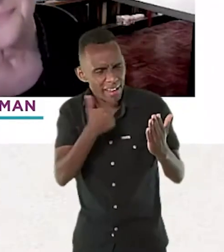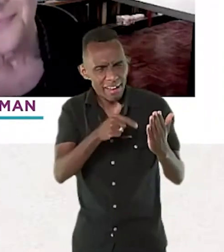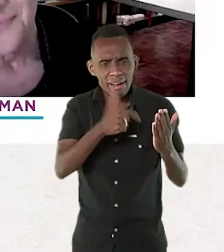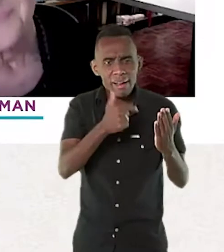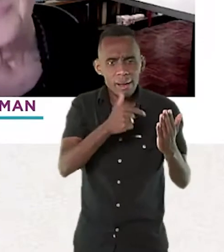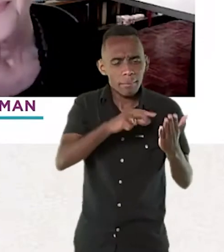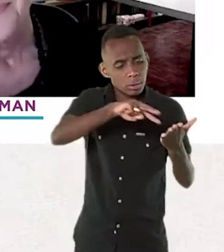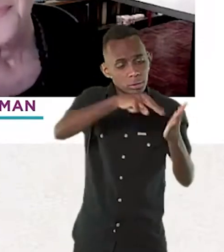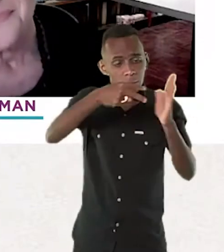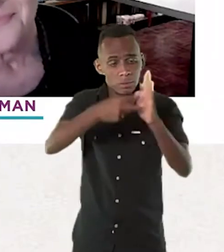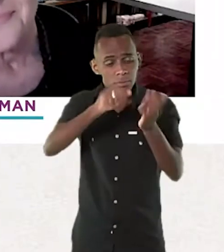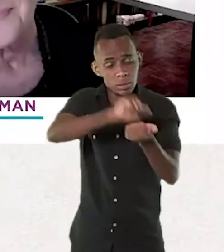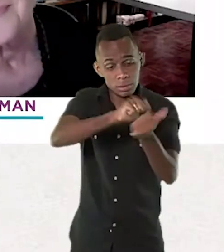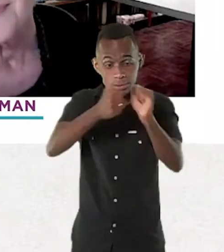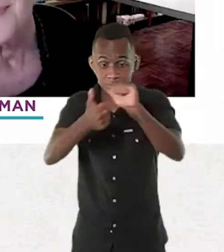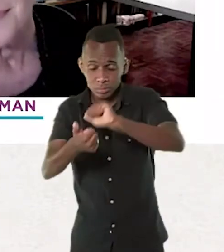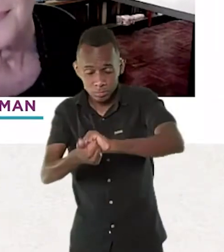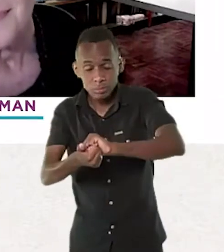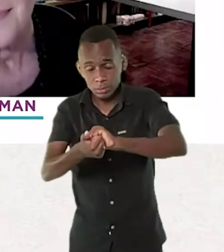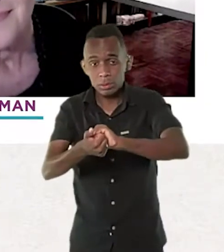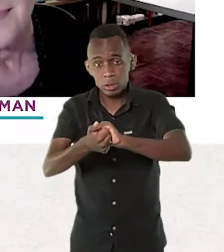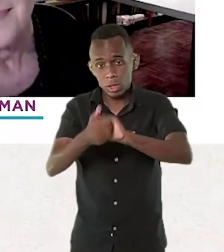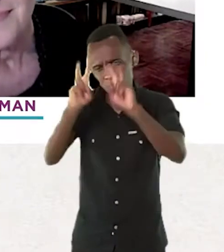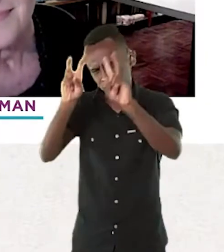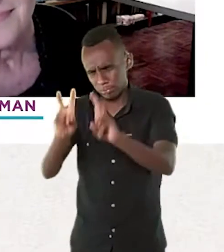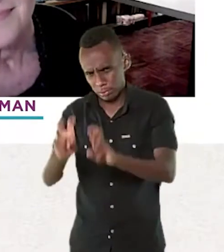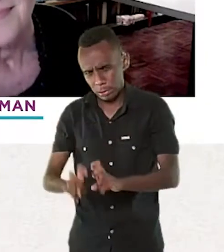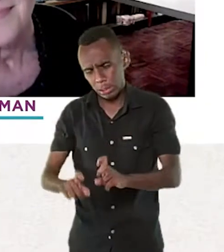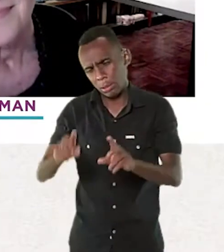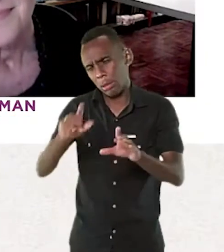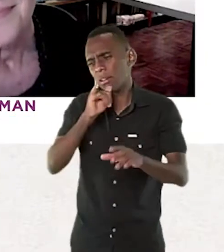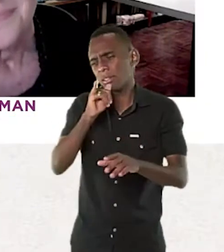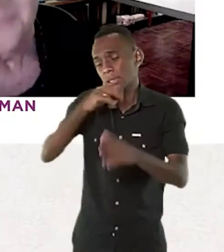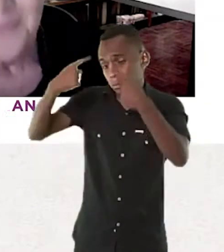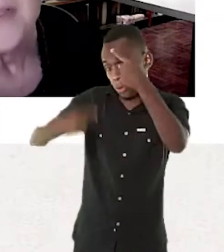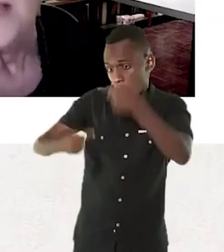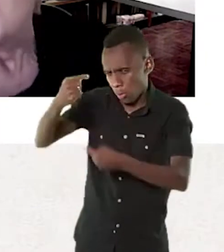assunto que está, digamos, no âmbito político. Você não acha?